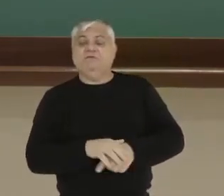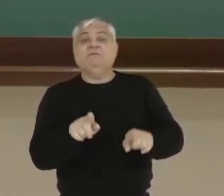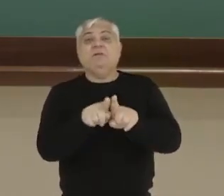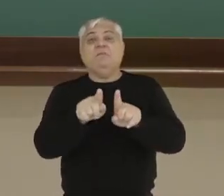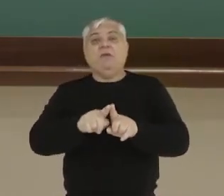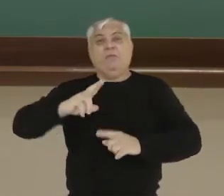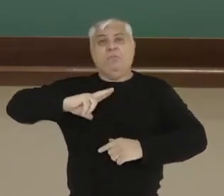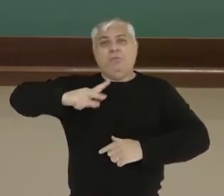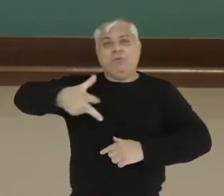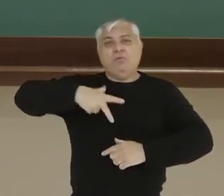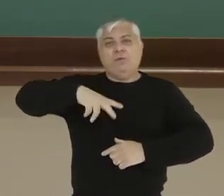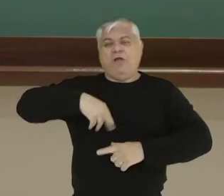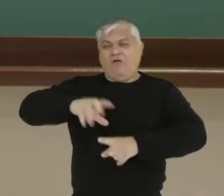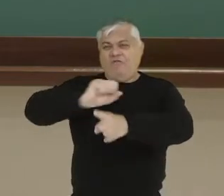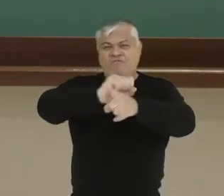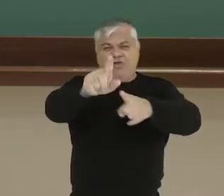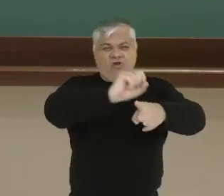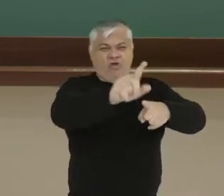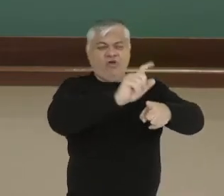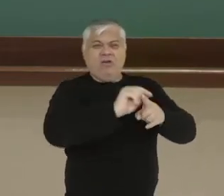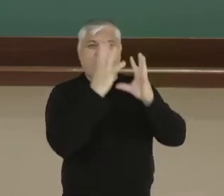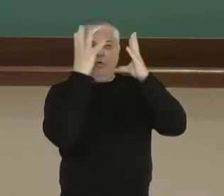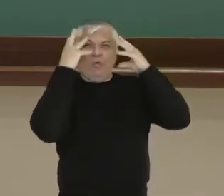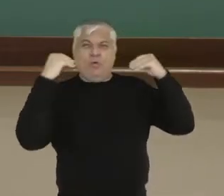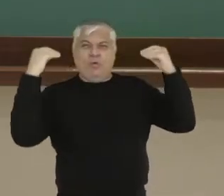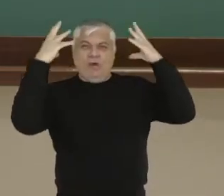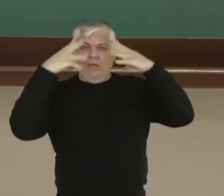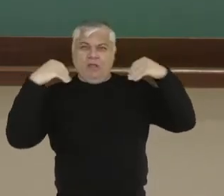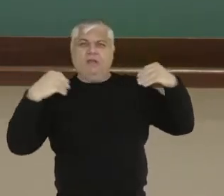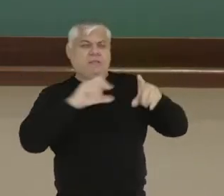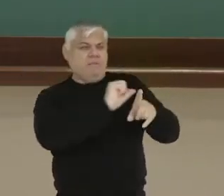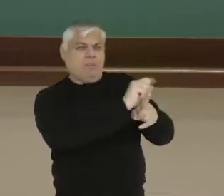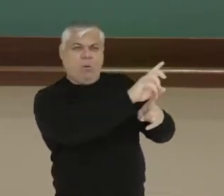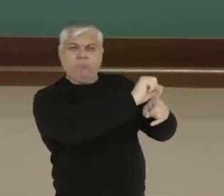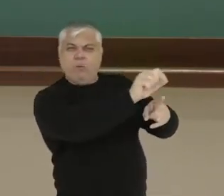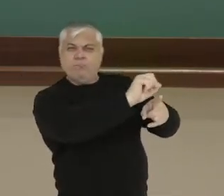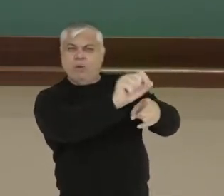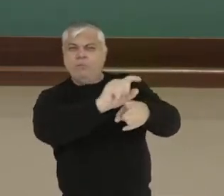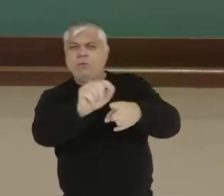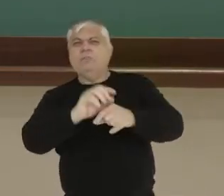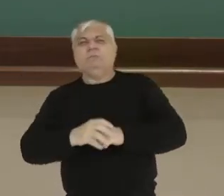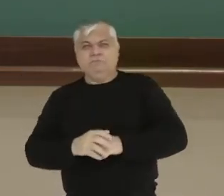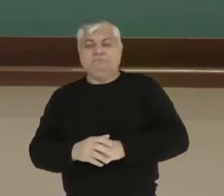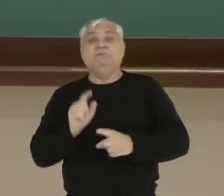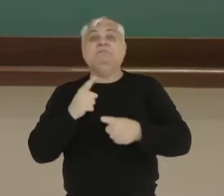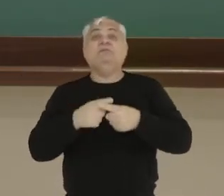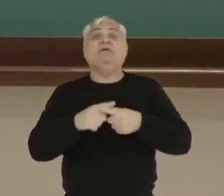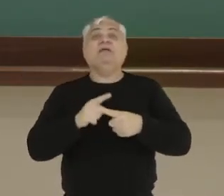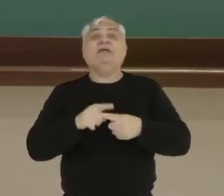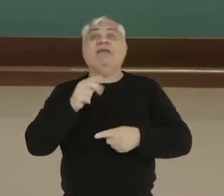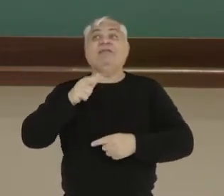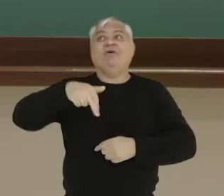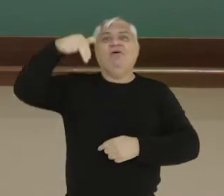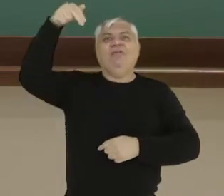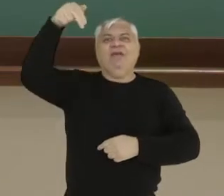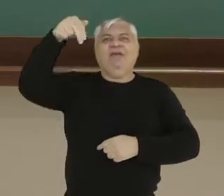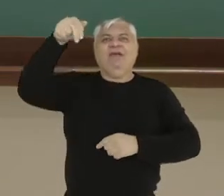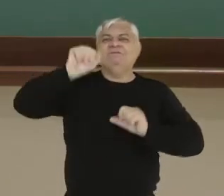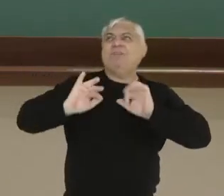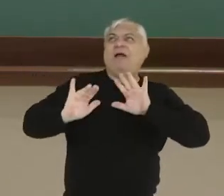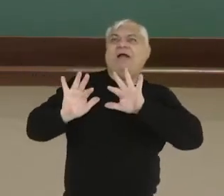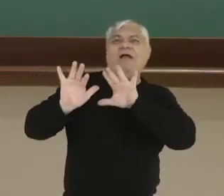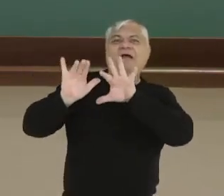e expulsar do Brasil os holandeses que haviam se fixado no Nordeste brasileiro